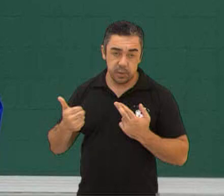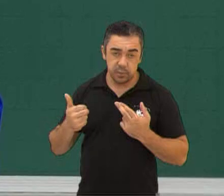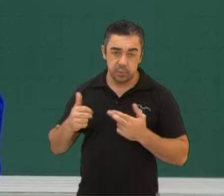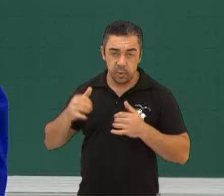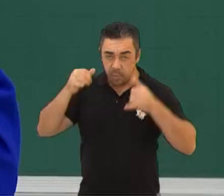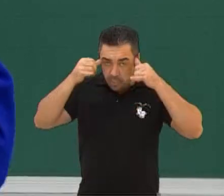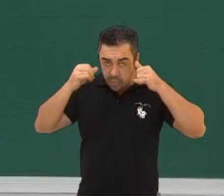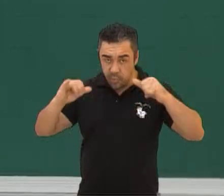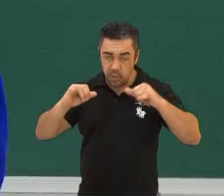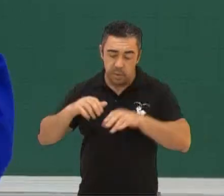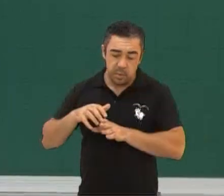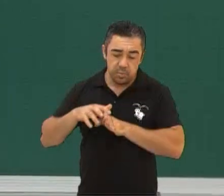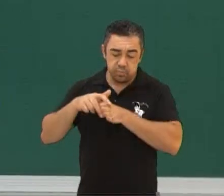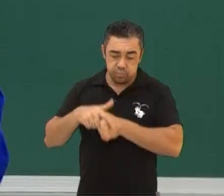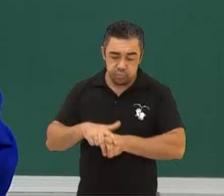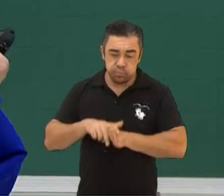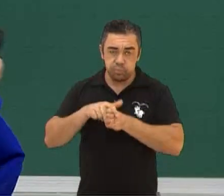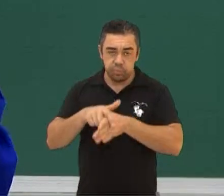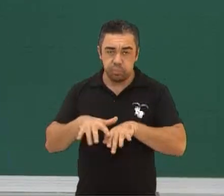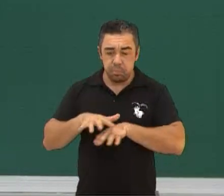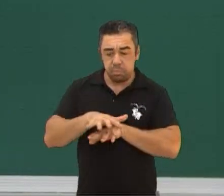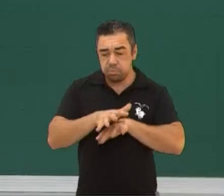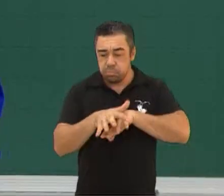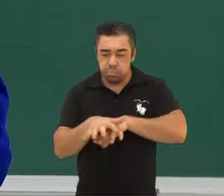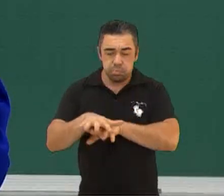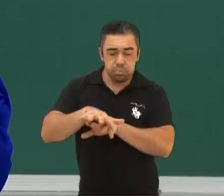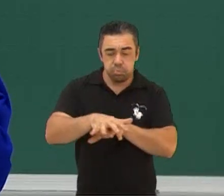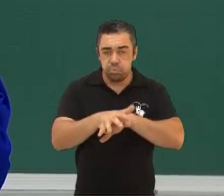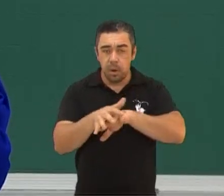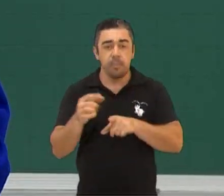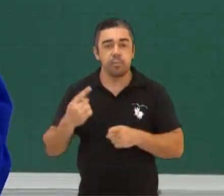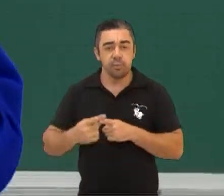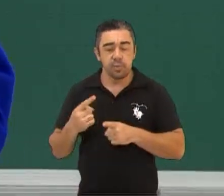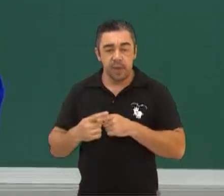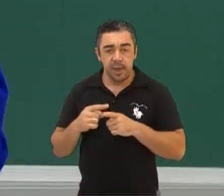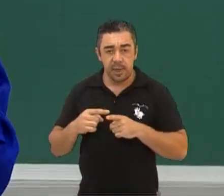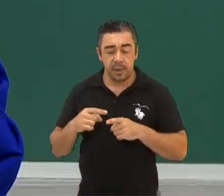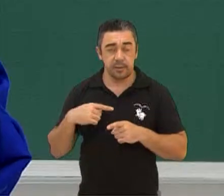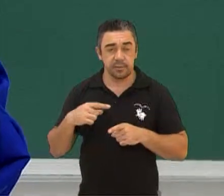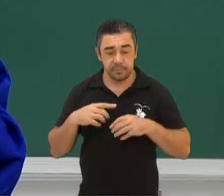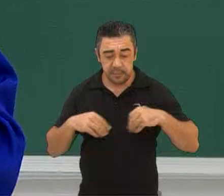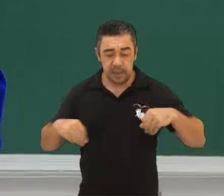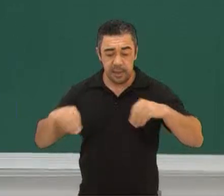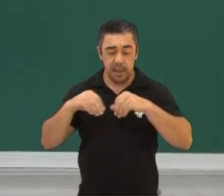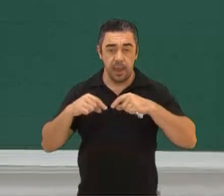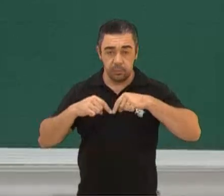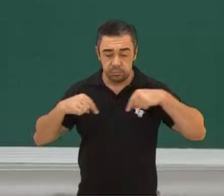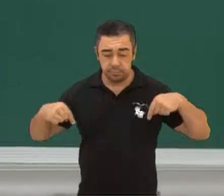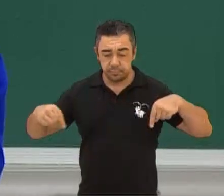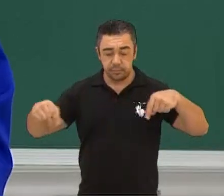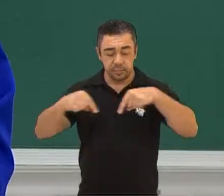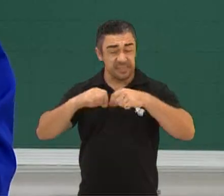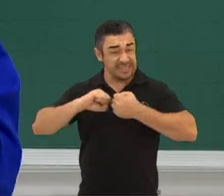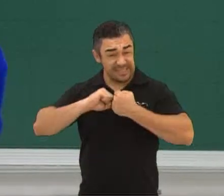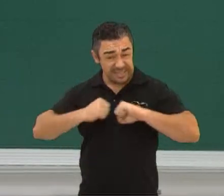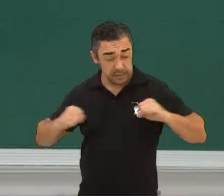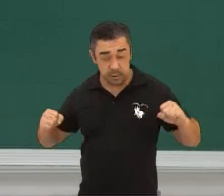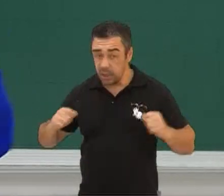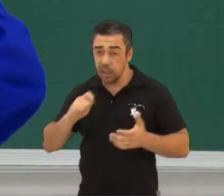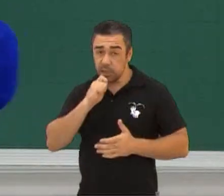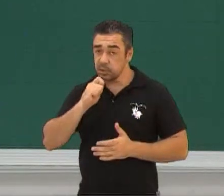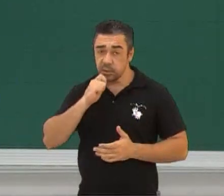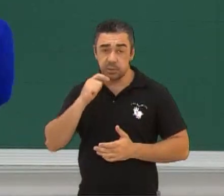muito problemática. Por quê? Porque as extensões de terra ocupada pela vegetação eram gigantescas e ainda não se tinha